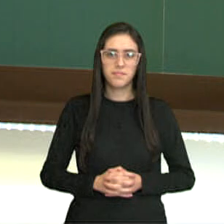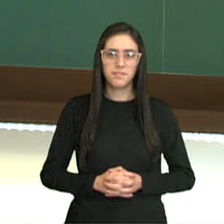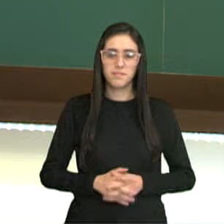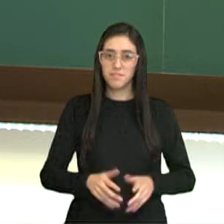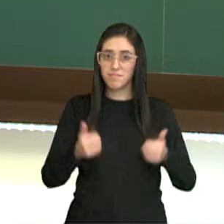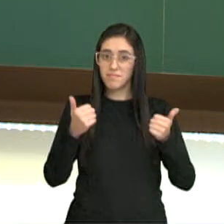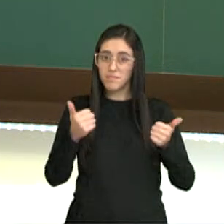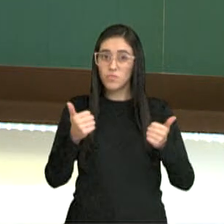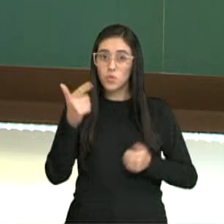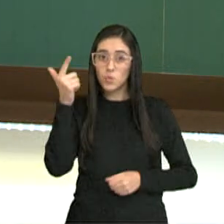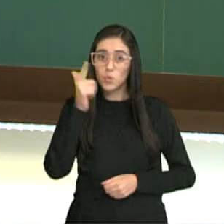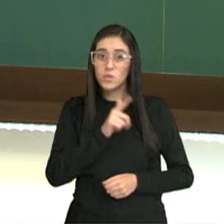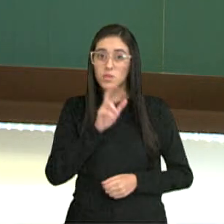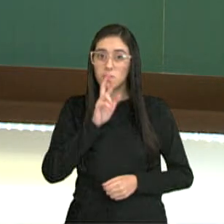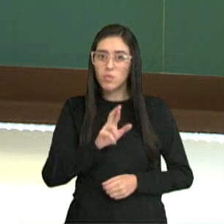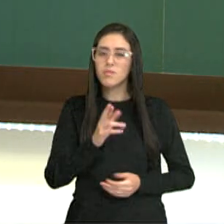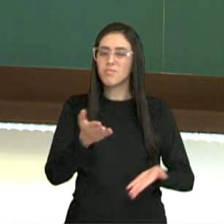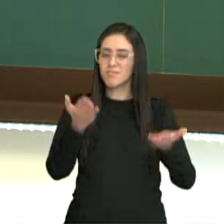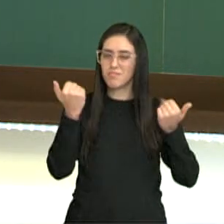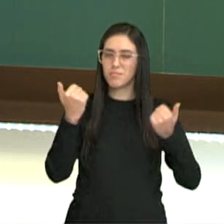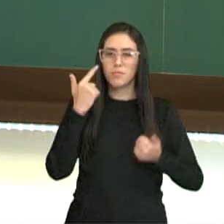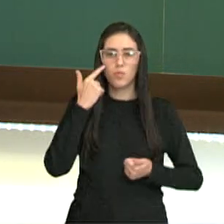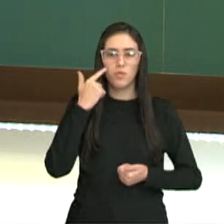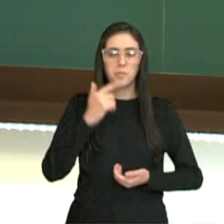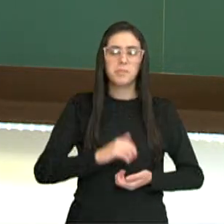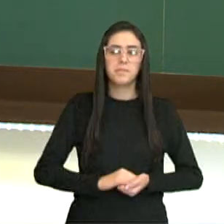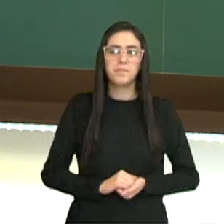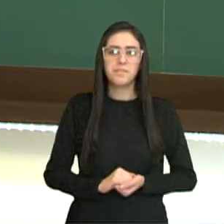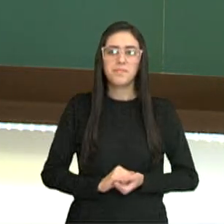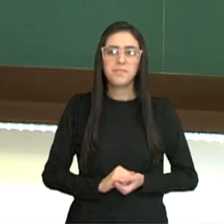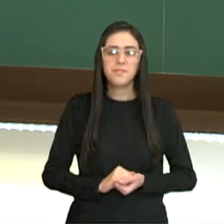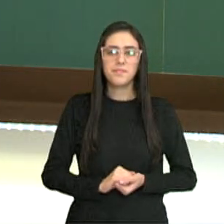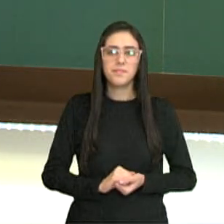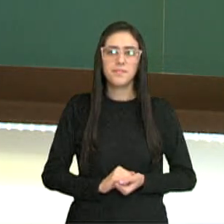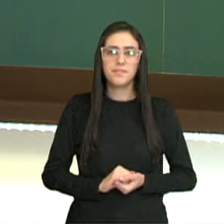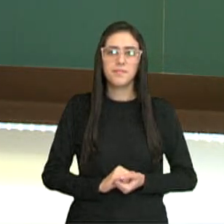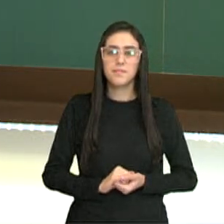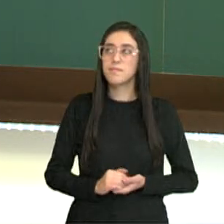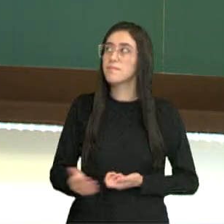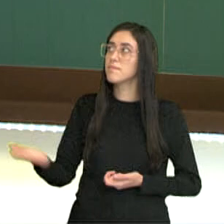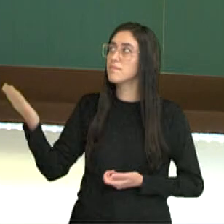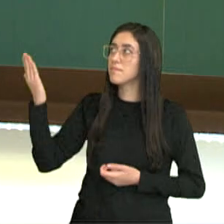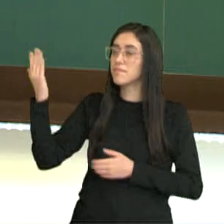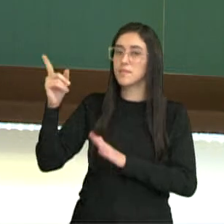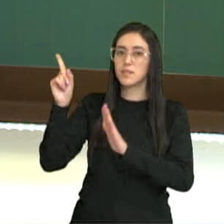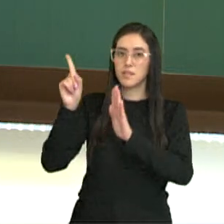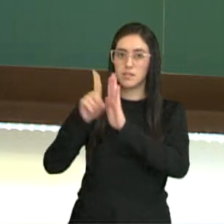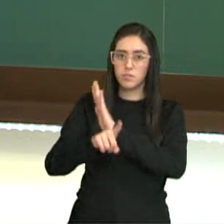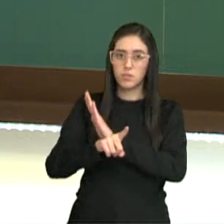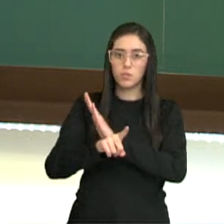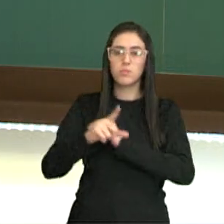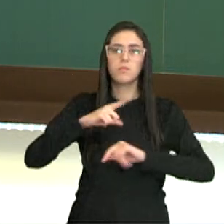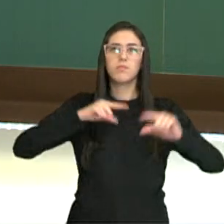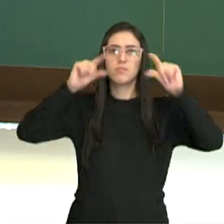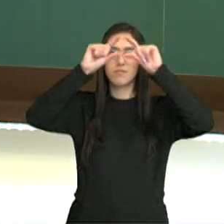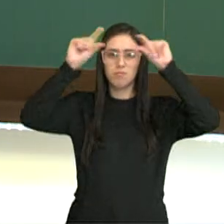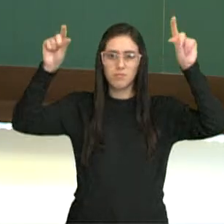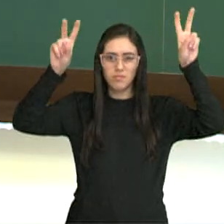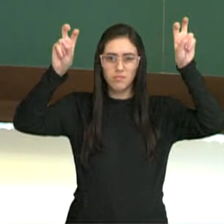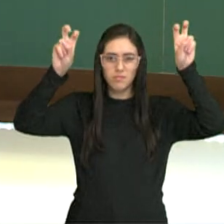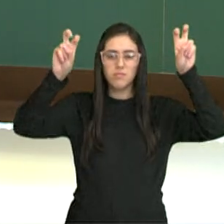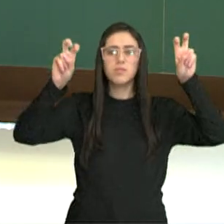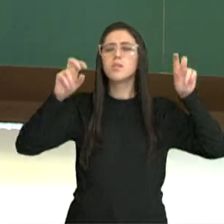Conseguiu responder? Vamos lá então, vamos conferir? Ó, a pergunta é, conforme o título, qual é o assunto